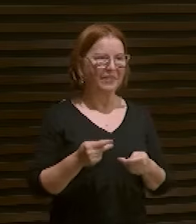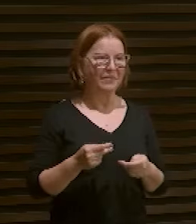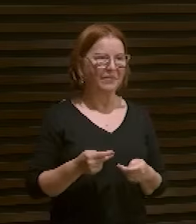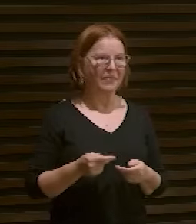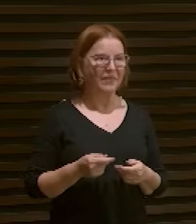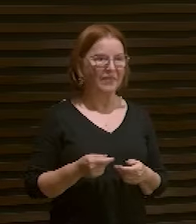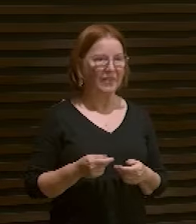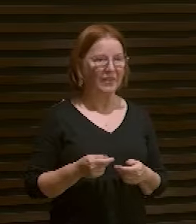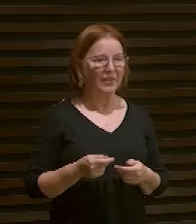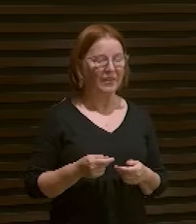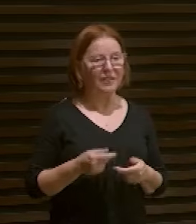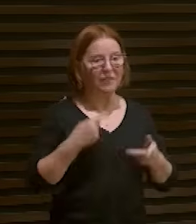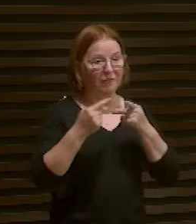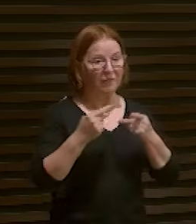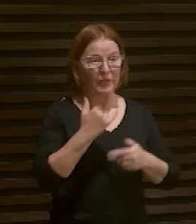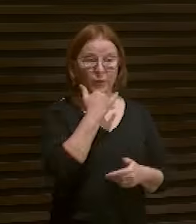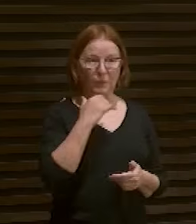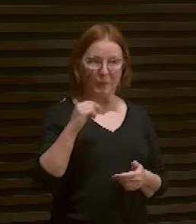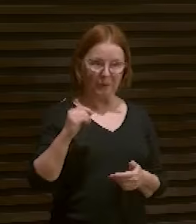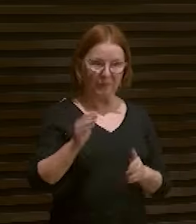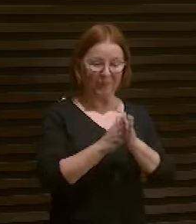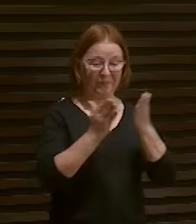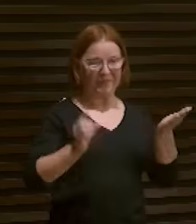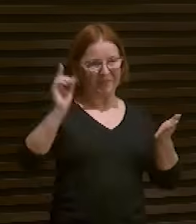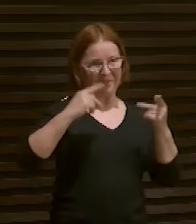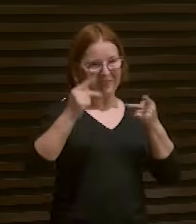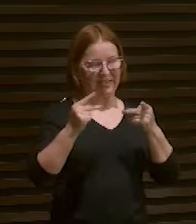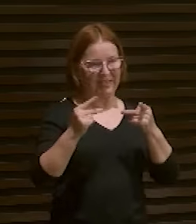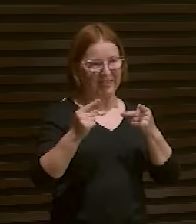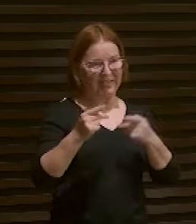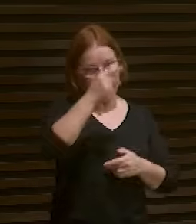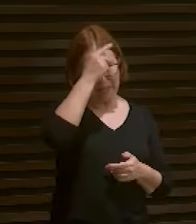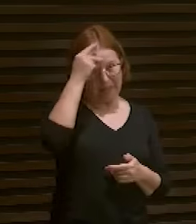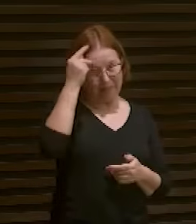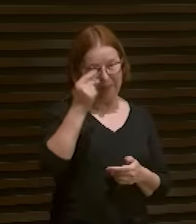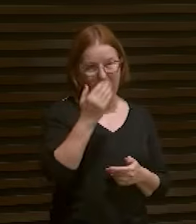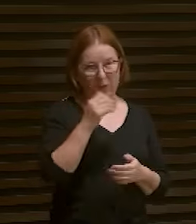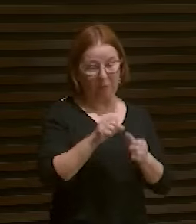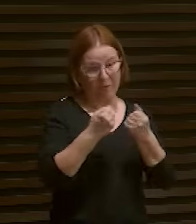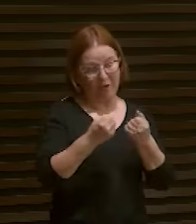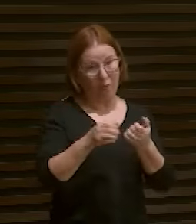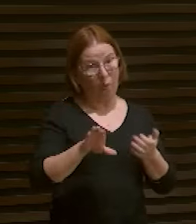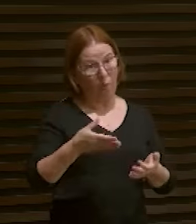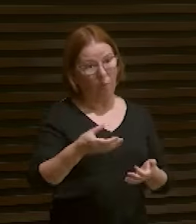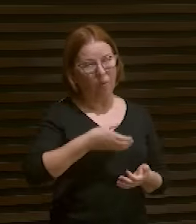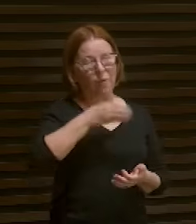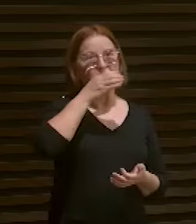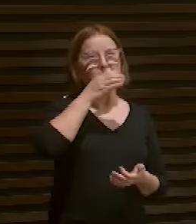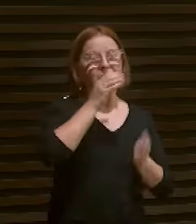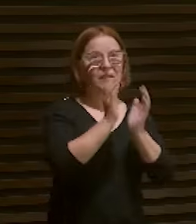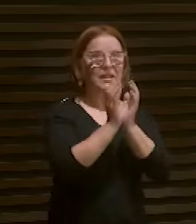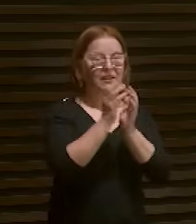do perdão. E a Bíblia diz que aquele que comer do pão ou beber do cálice do